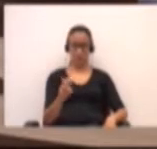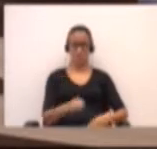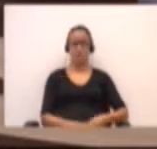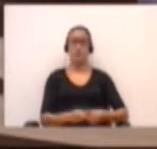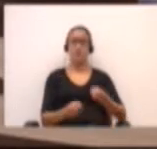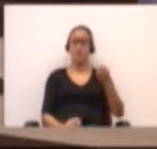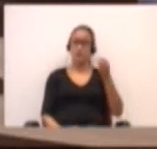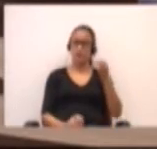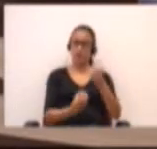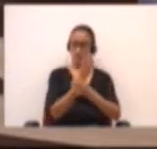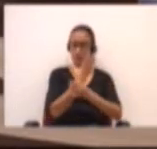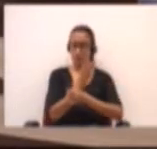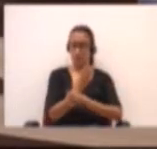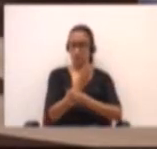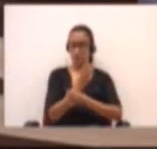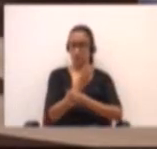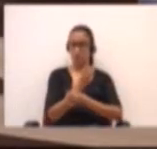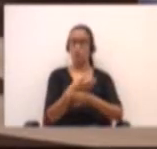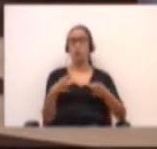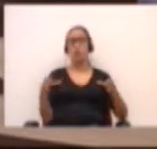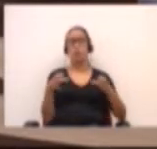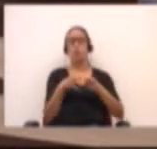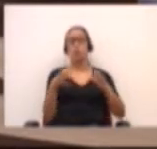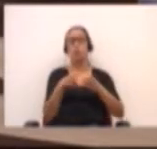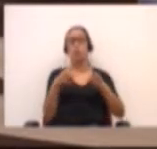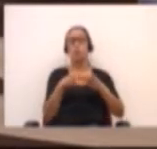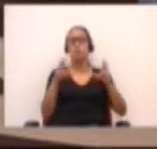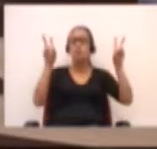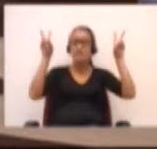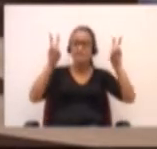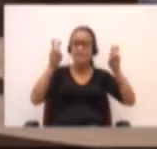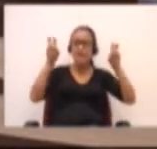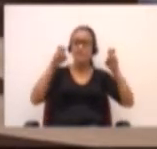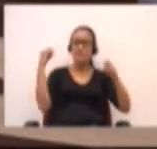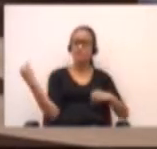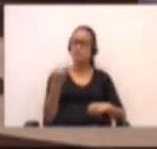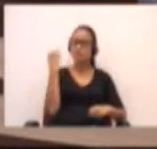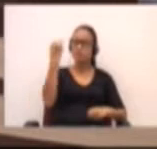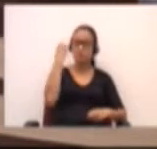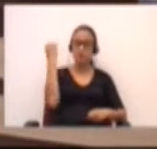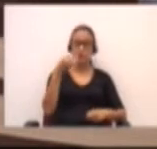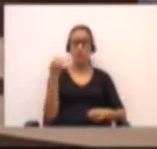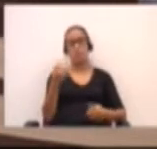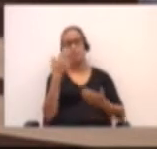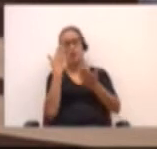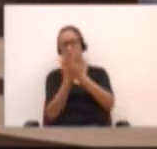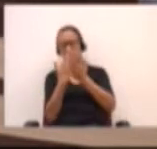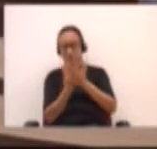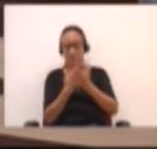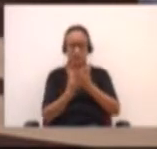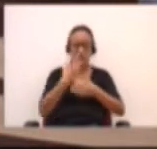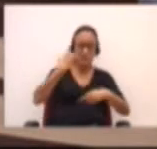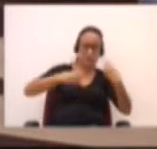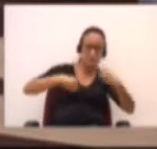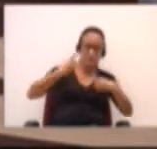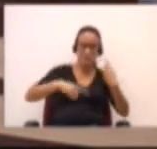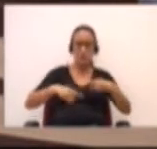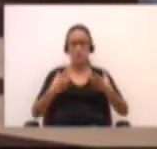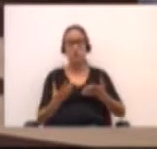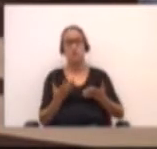Institui a Comissão de Assuntos Relevantes para discutir assuntos relacionados ao rompimento do contrato